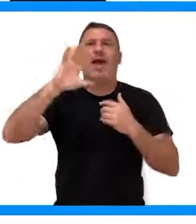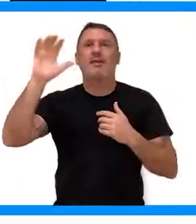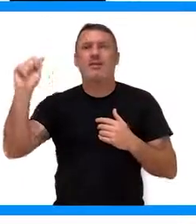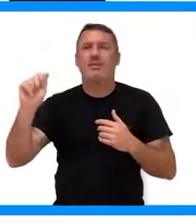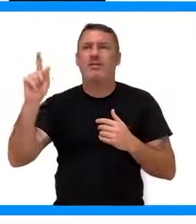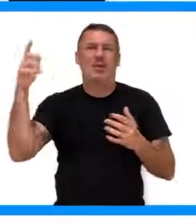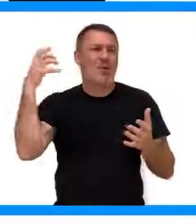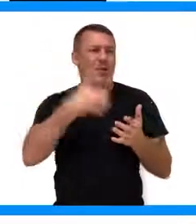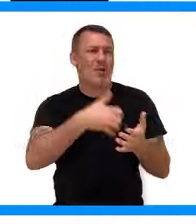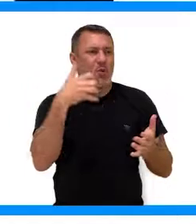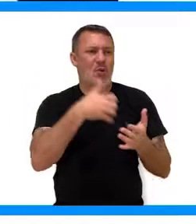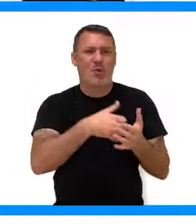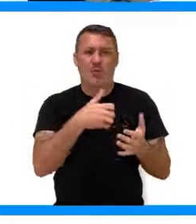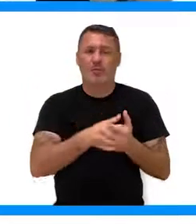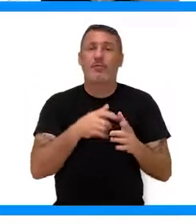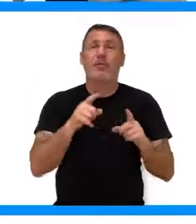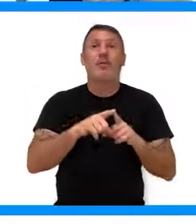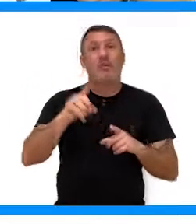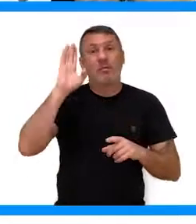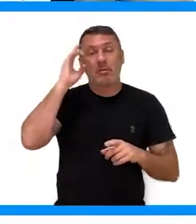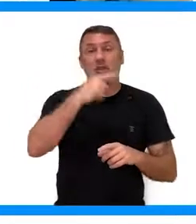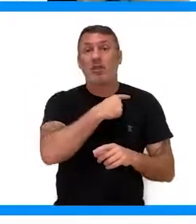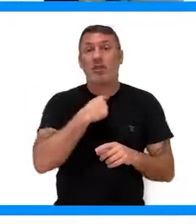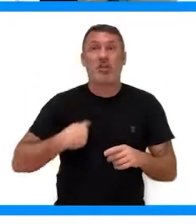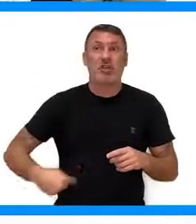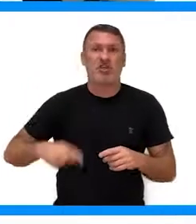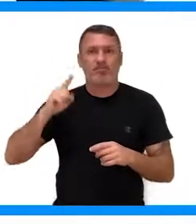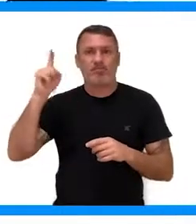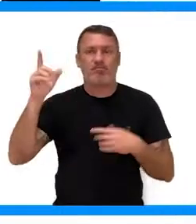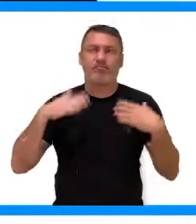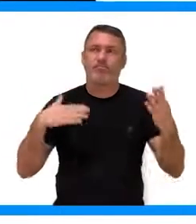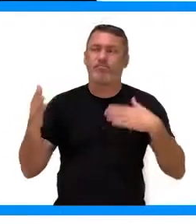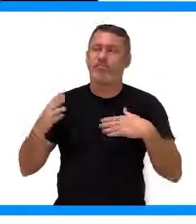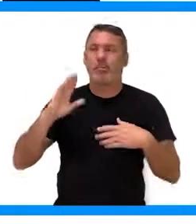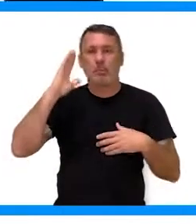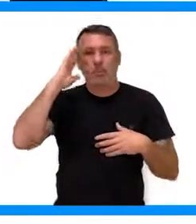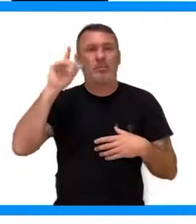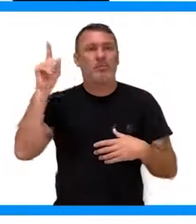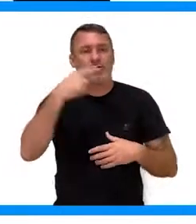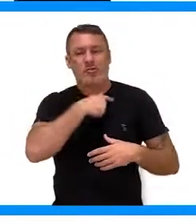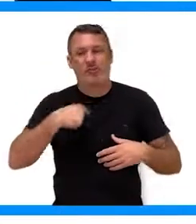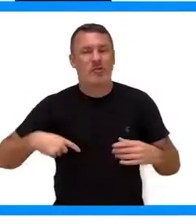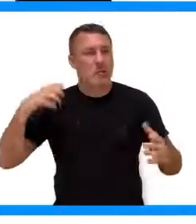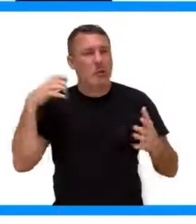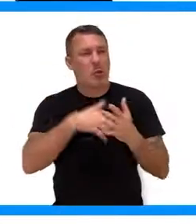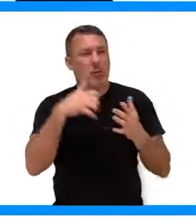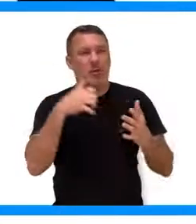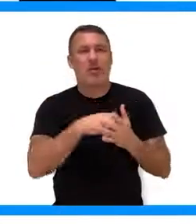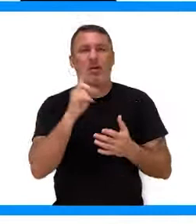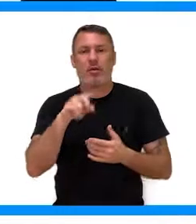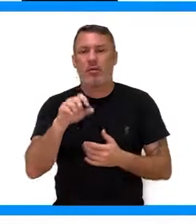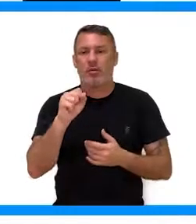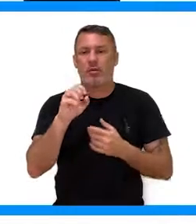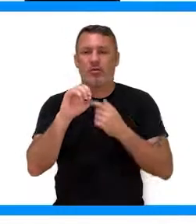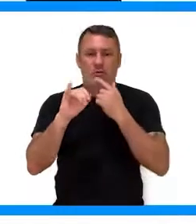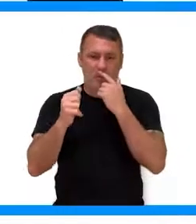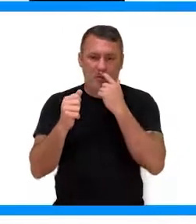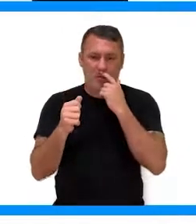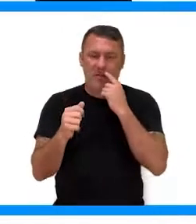de mercados asiáticos, principalmente a demanda do mercado chinês, que é, de fato, uma